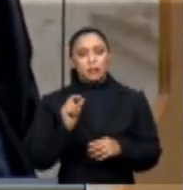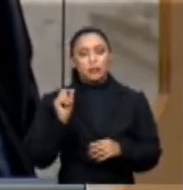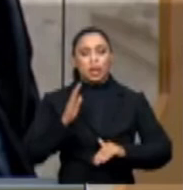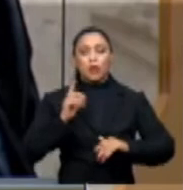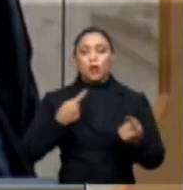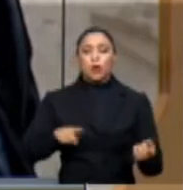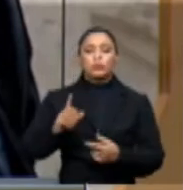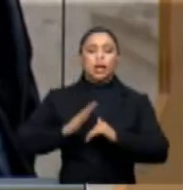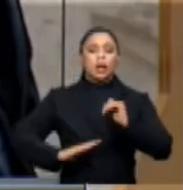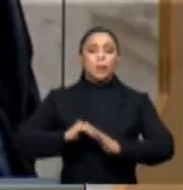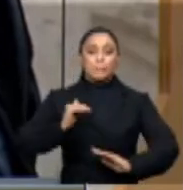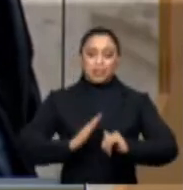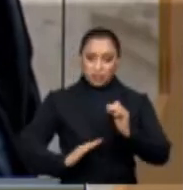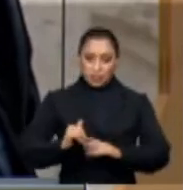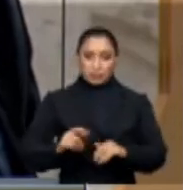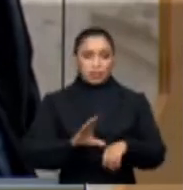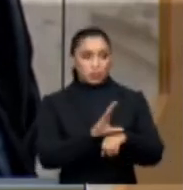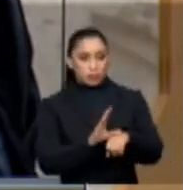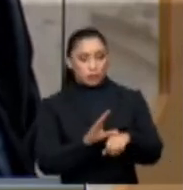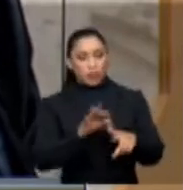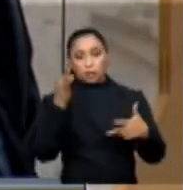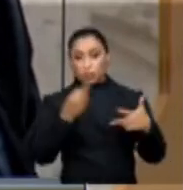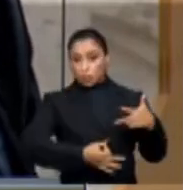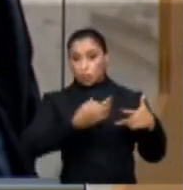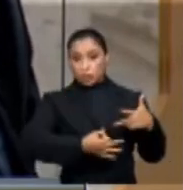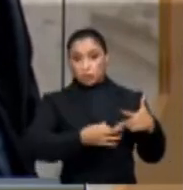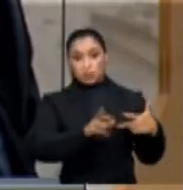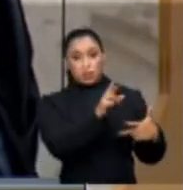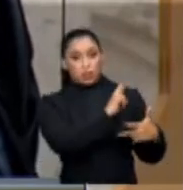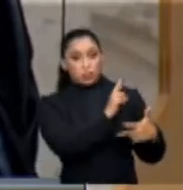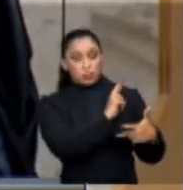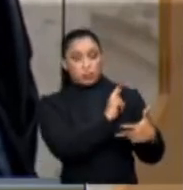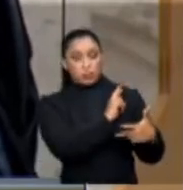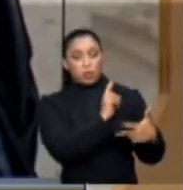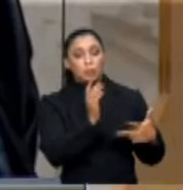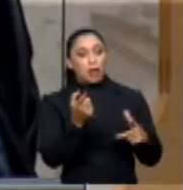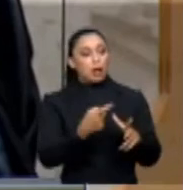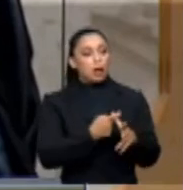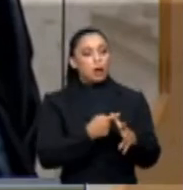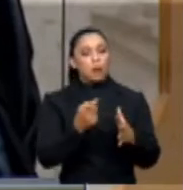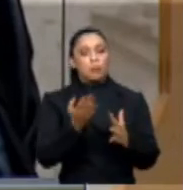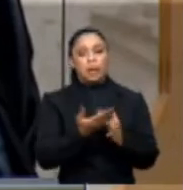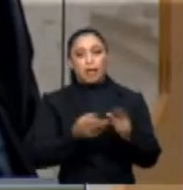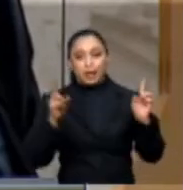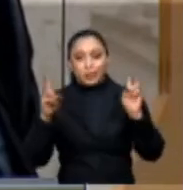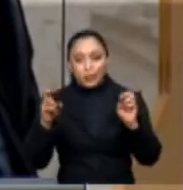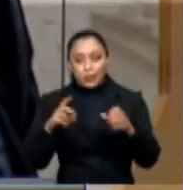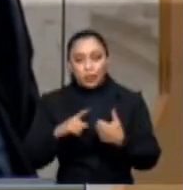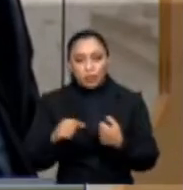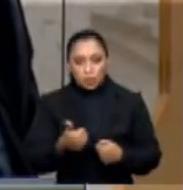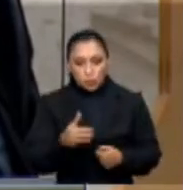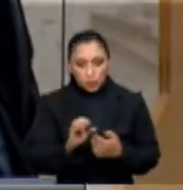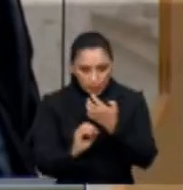competência conferida pela Constituição ao Poder Judiciário para gerir os precatórios, nos termos do artigo